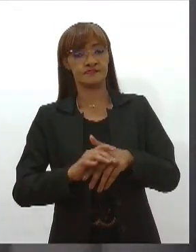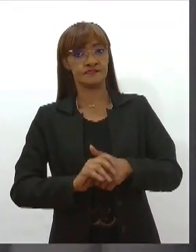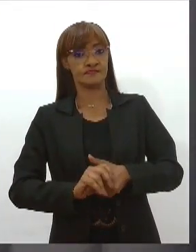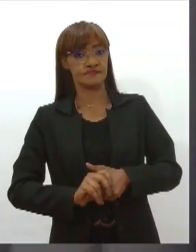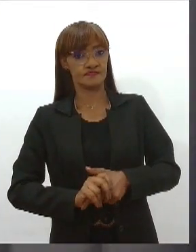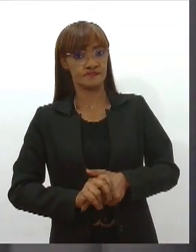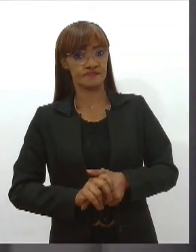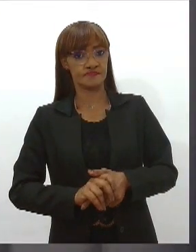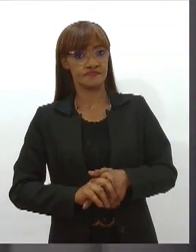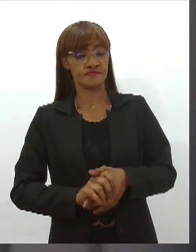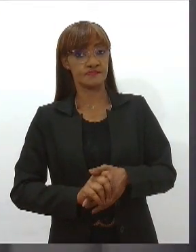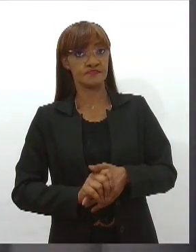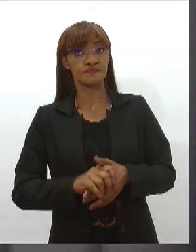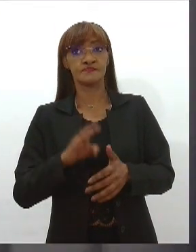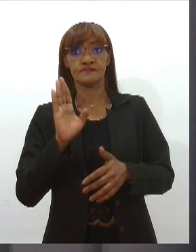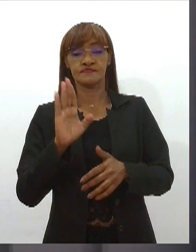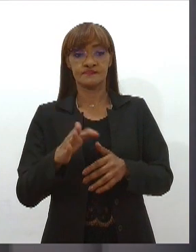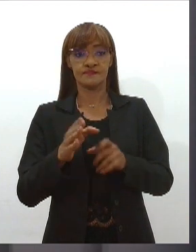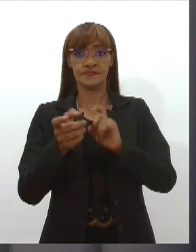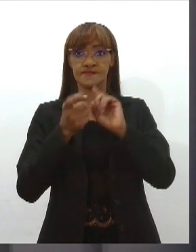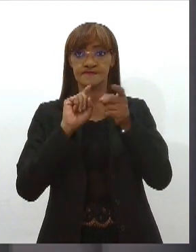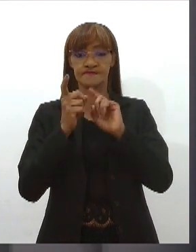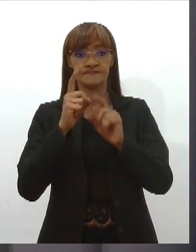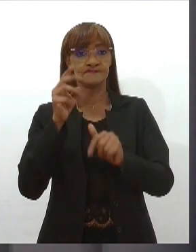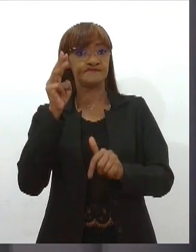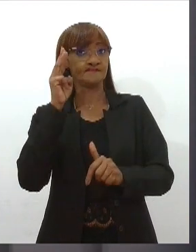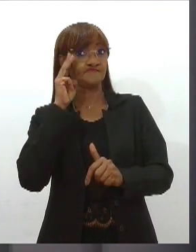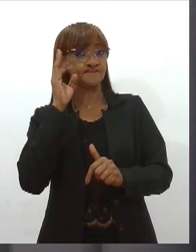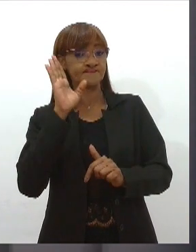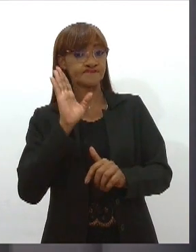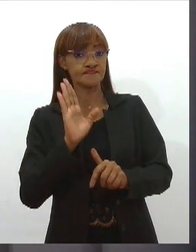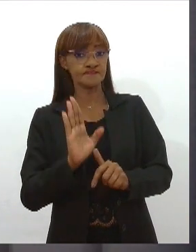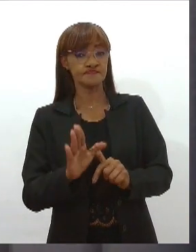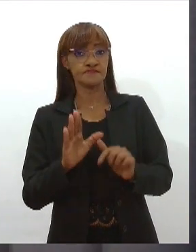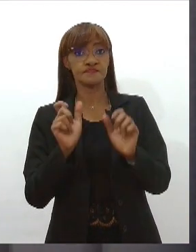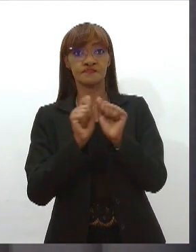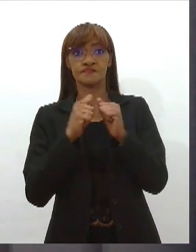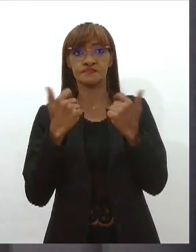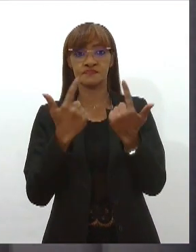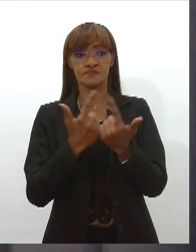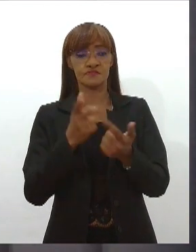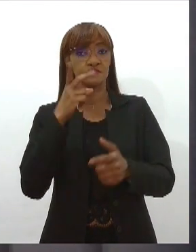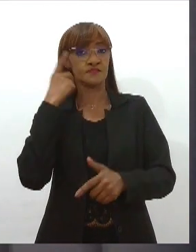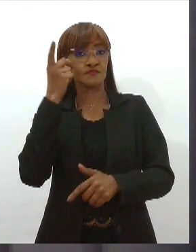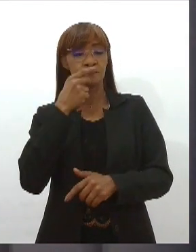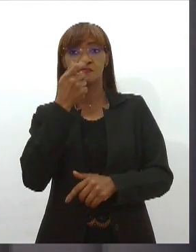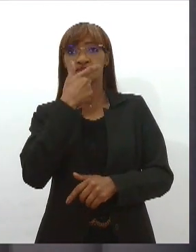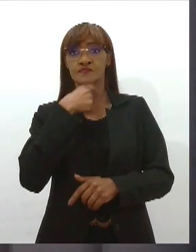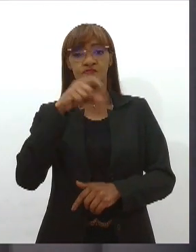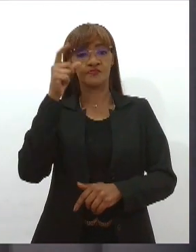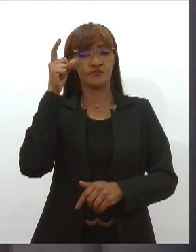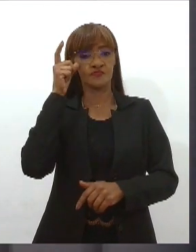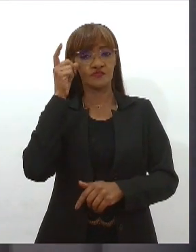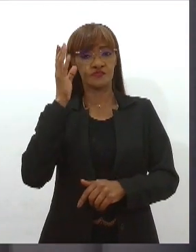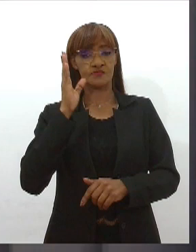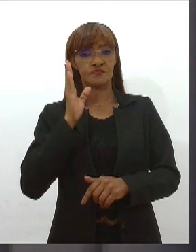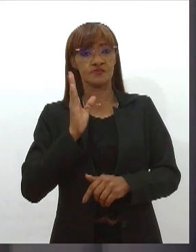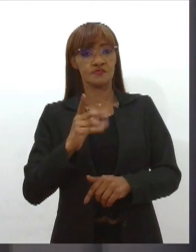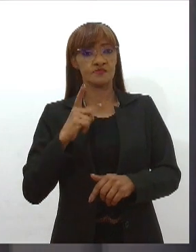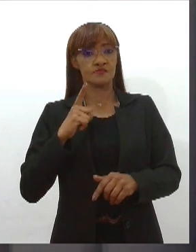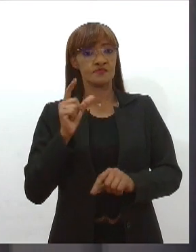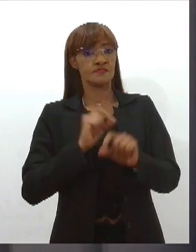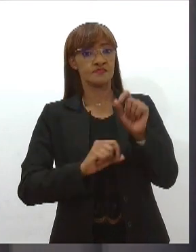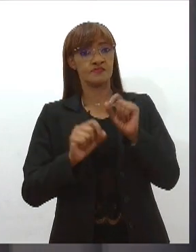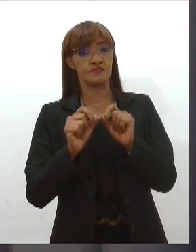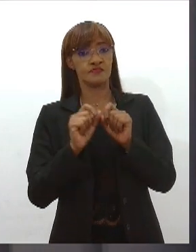E olha, na sessão plenária desta terça-feira da Alesi, o deputado Jorge Passos, do Cidadania, propôs a realização de uma audiência